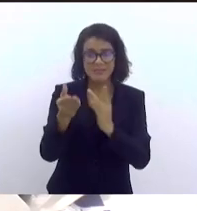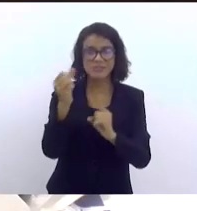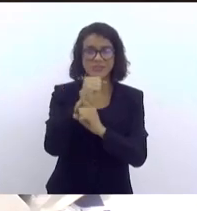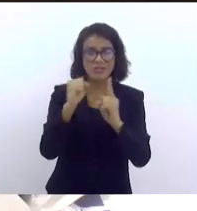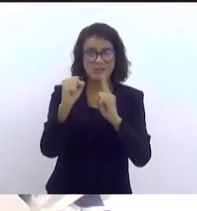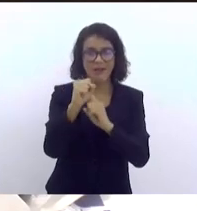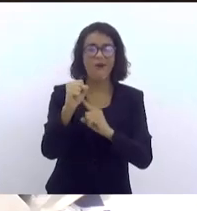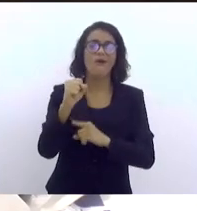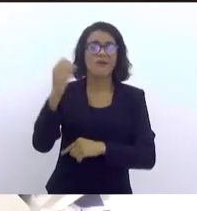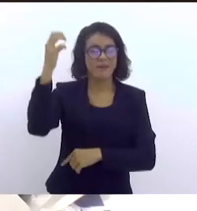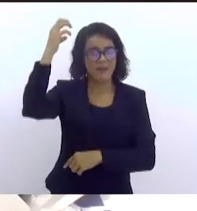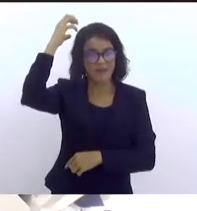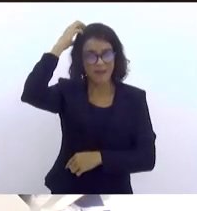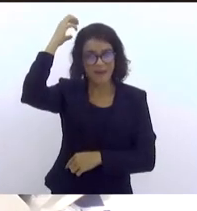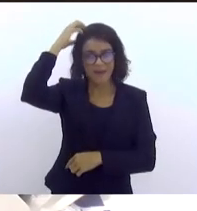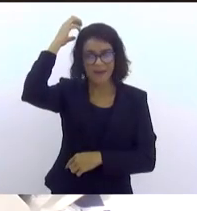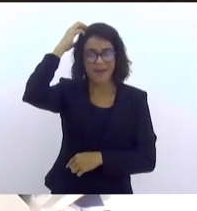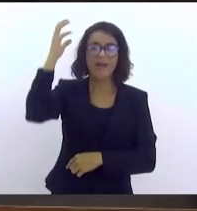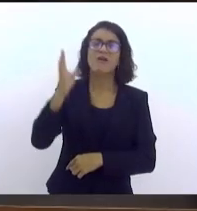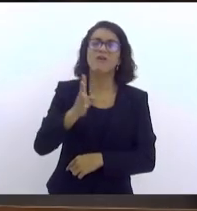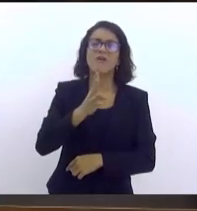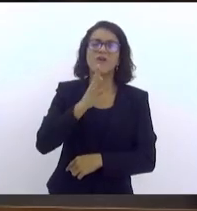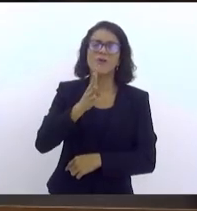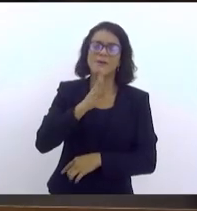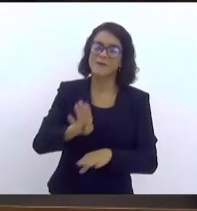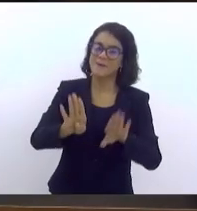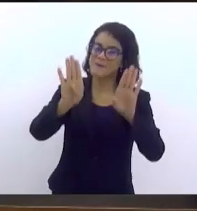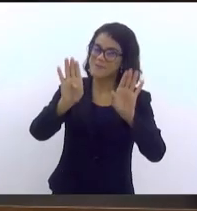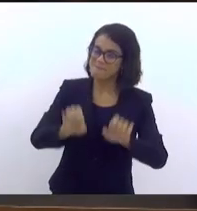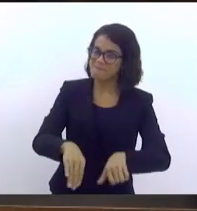Reis conheço bem